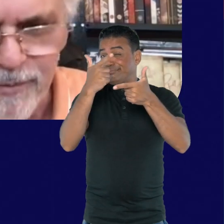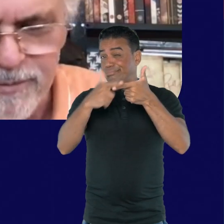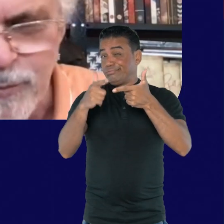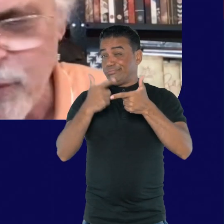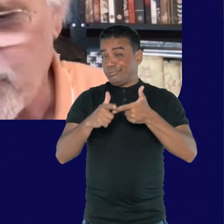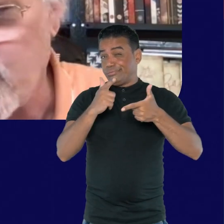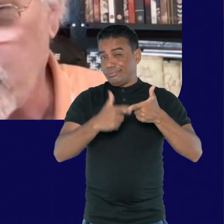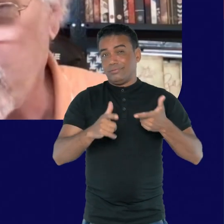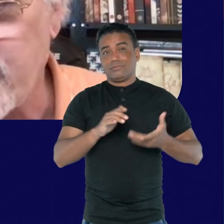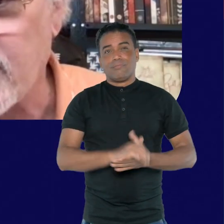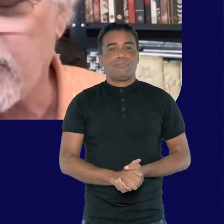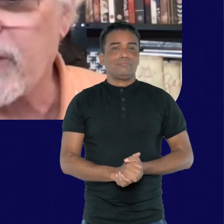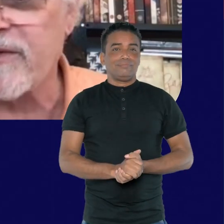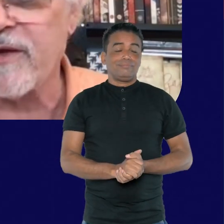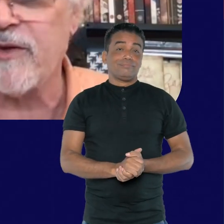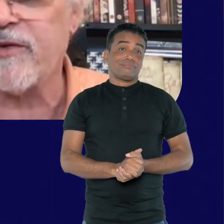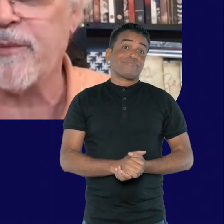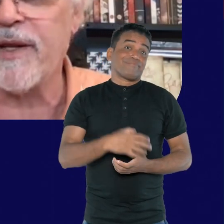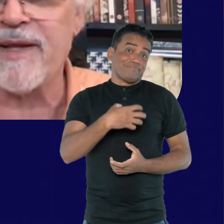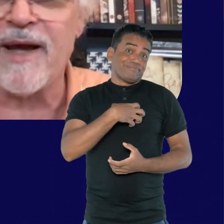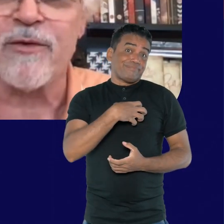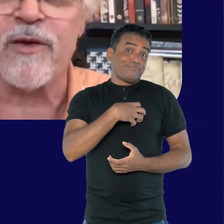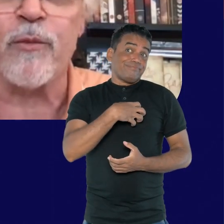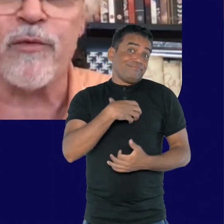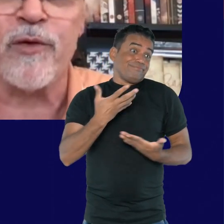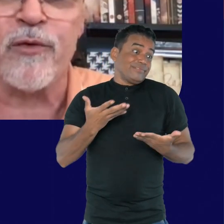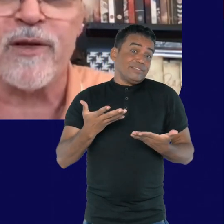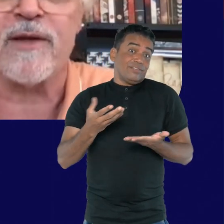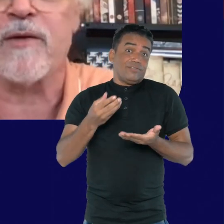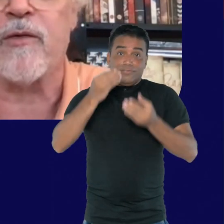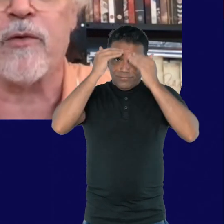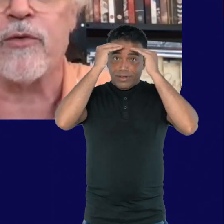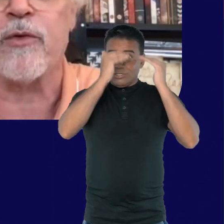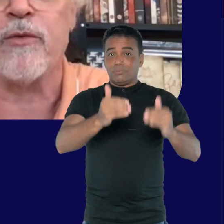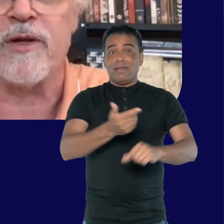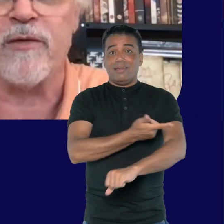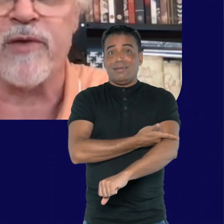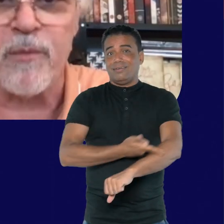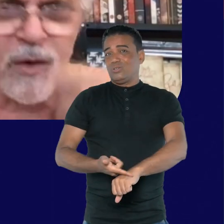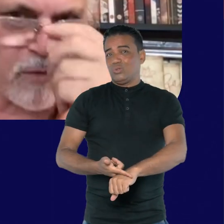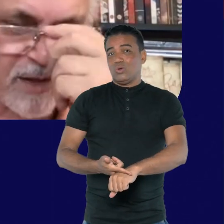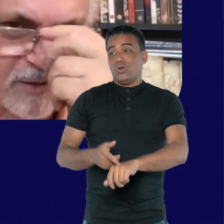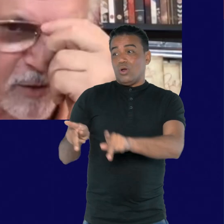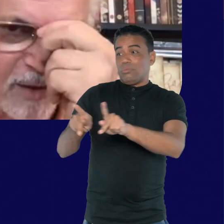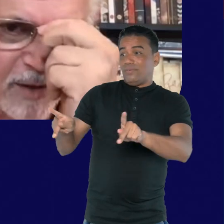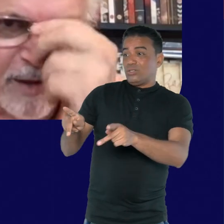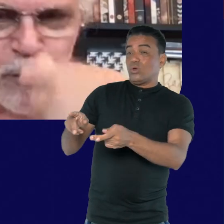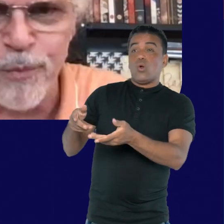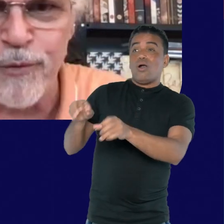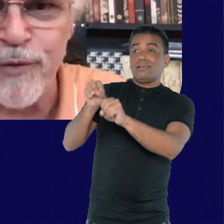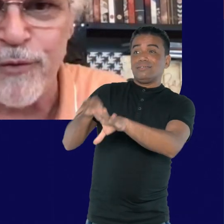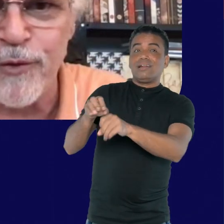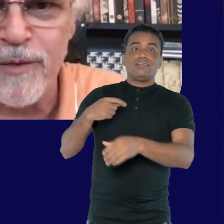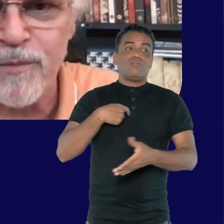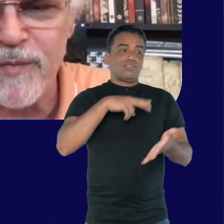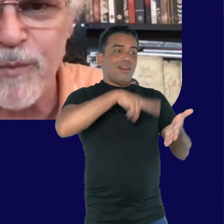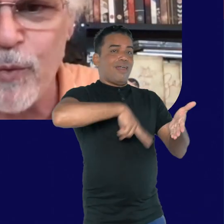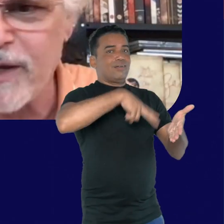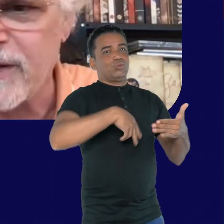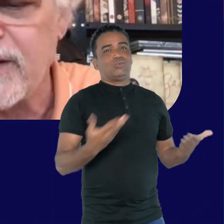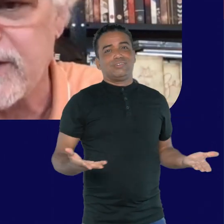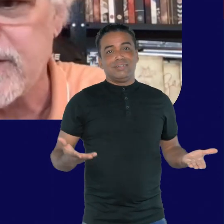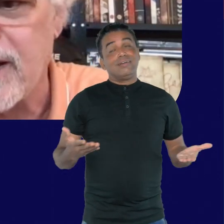isso é, de certo modo, ser disciplinado, né? O professor está dando aula, eu estou com um livro na mão, lendo. Eu,